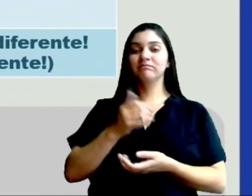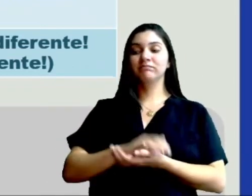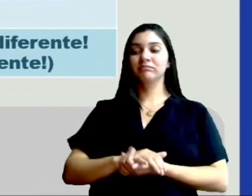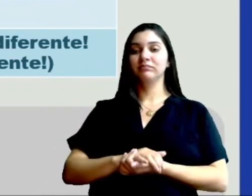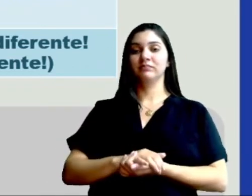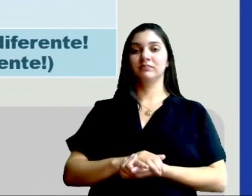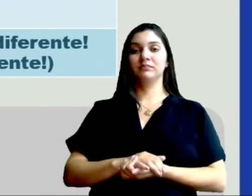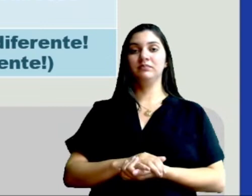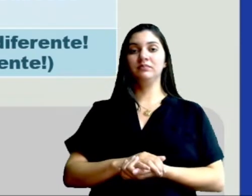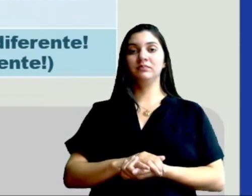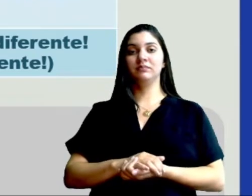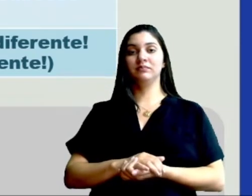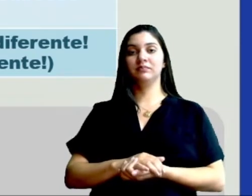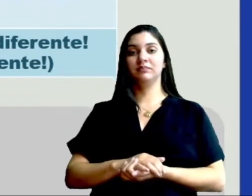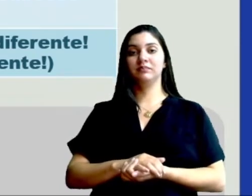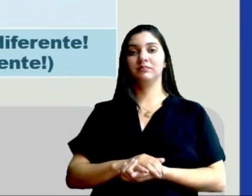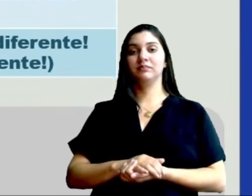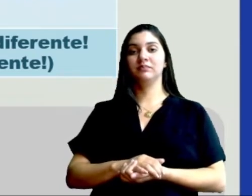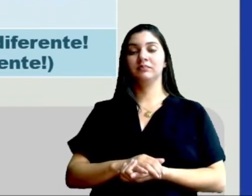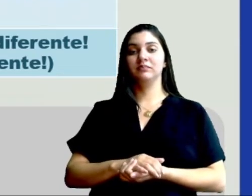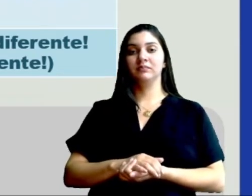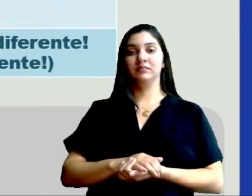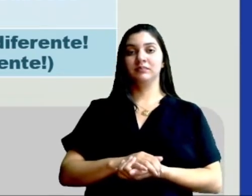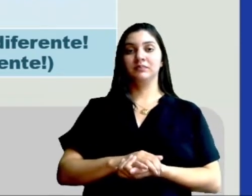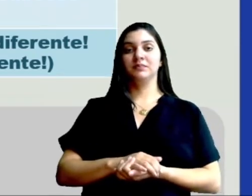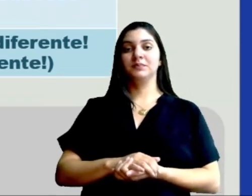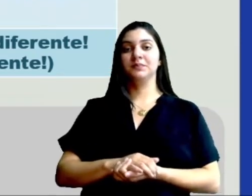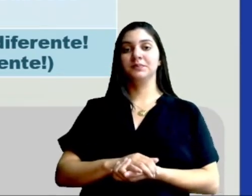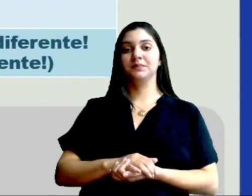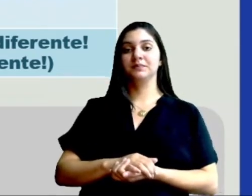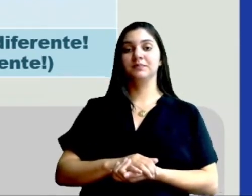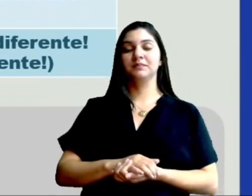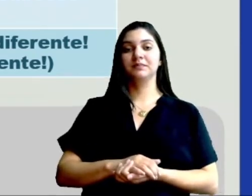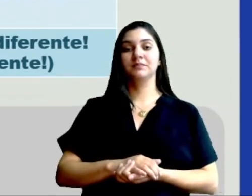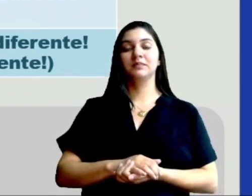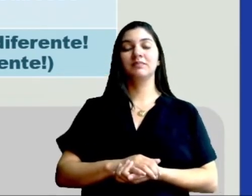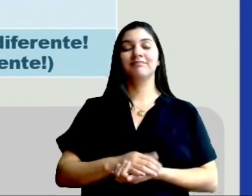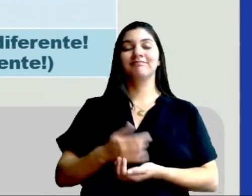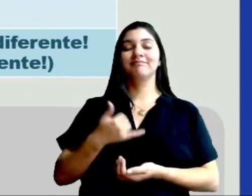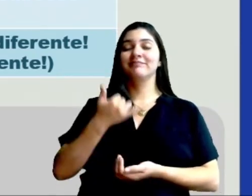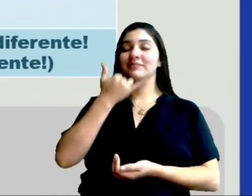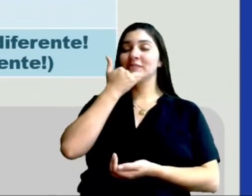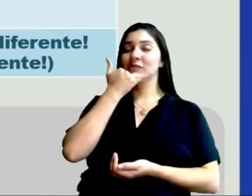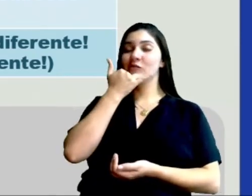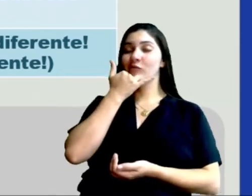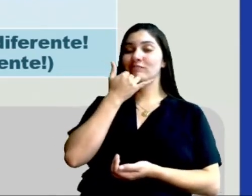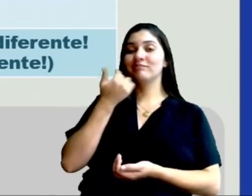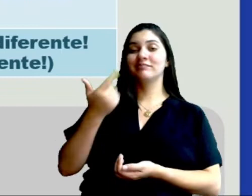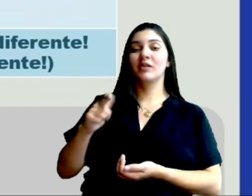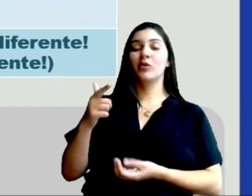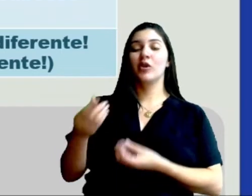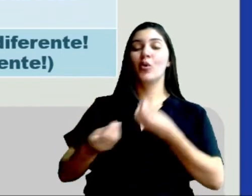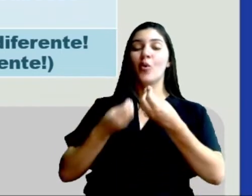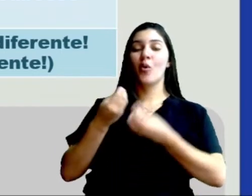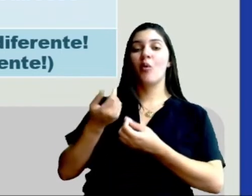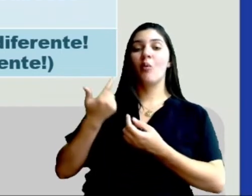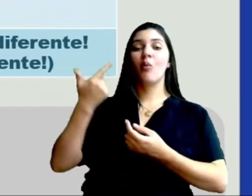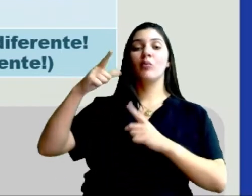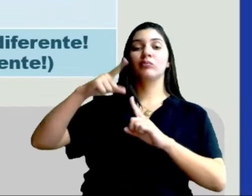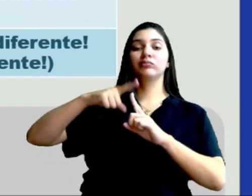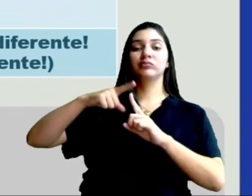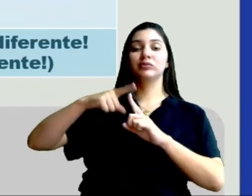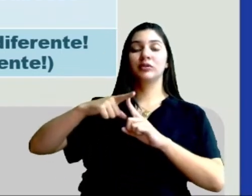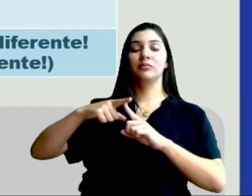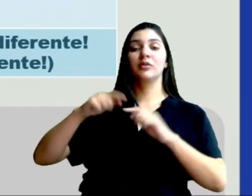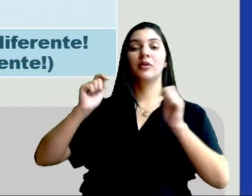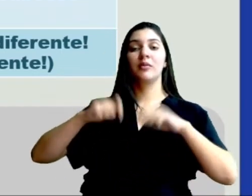não havia outra maneira em que pudiéramos contactar-lhe. Sinto muito, não havia outra